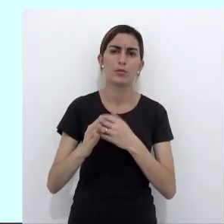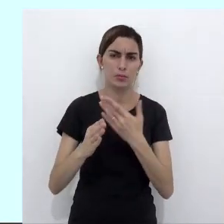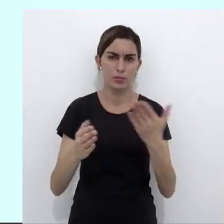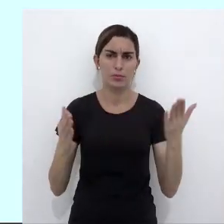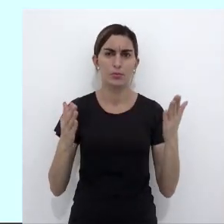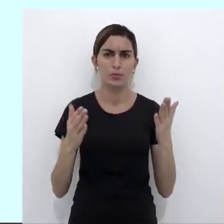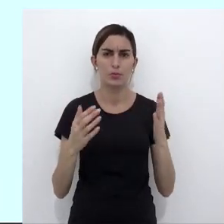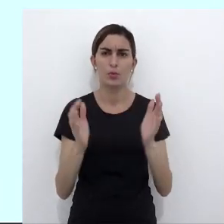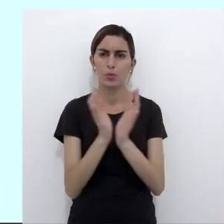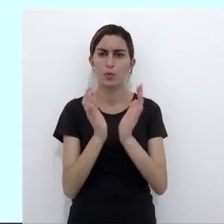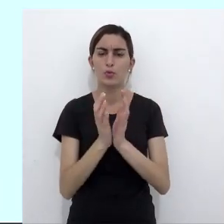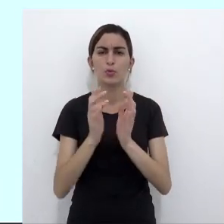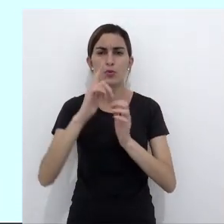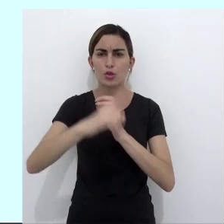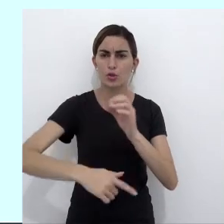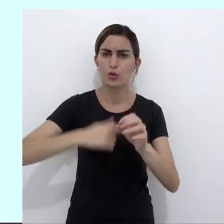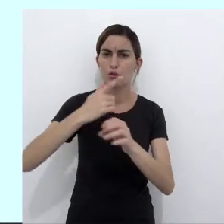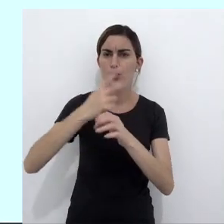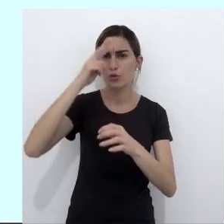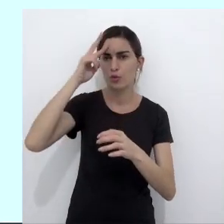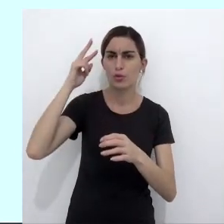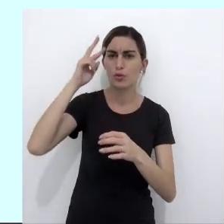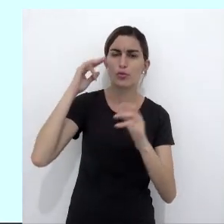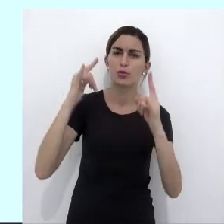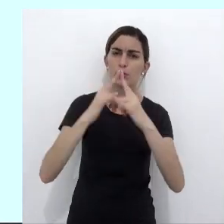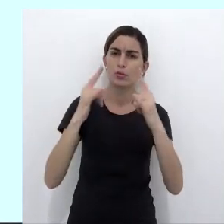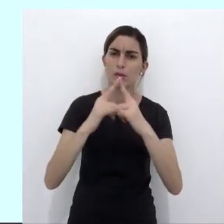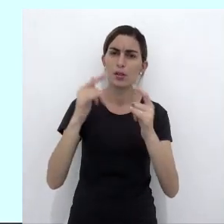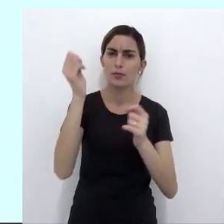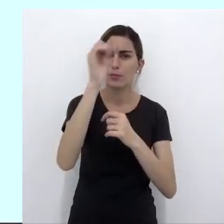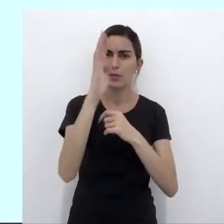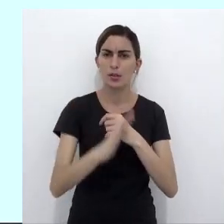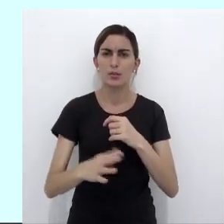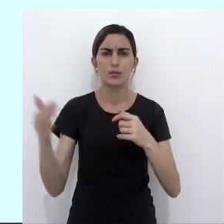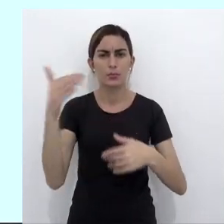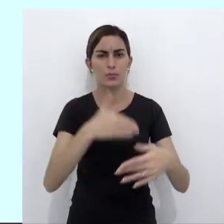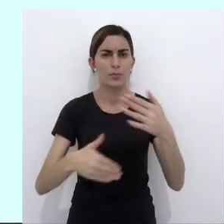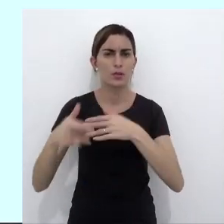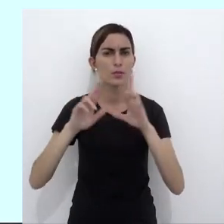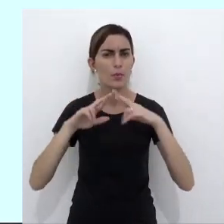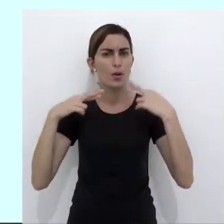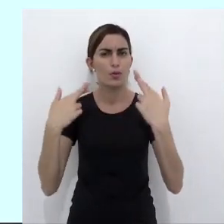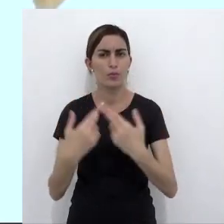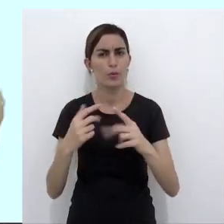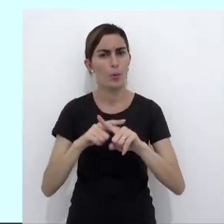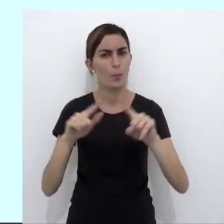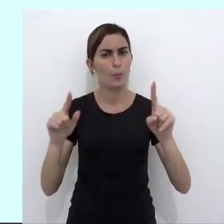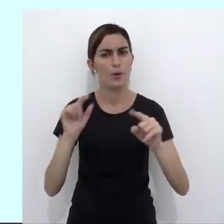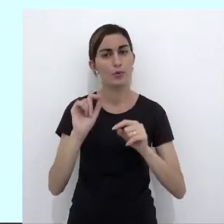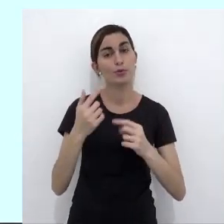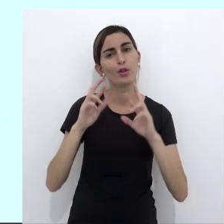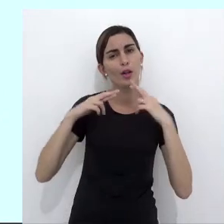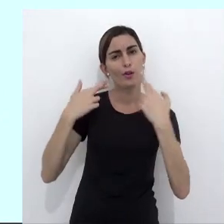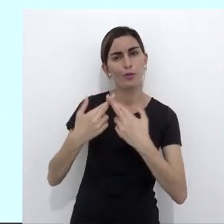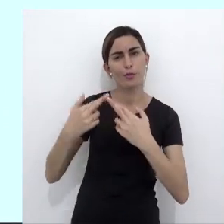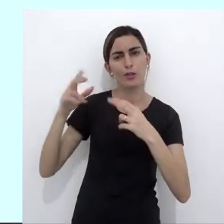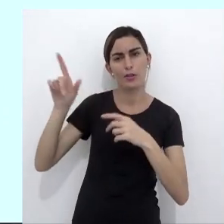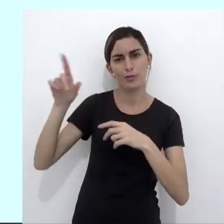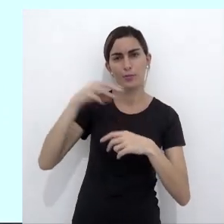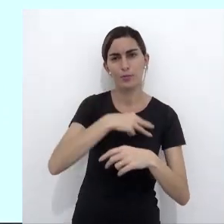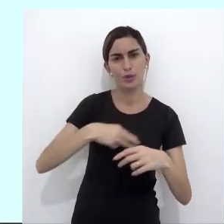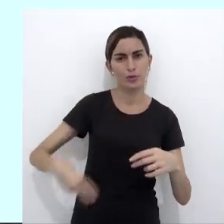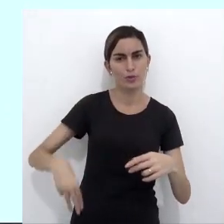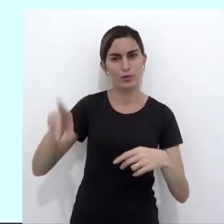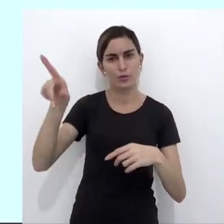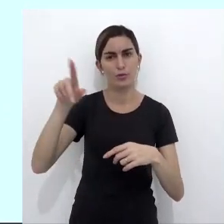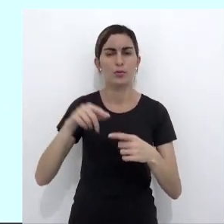Instituto Histórico e Geográfico Brasileiro, onde ele participava assiduamente de reuniões, mais do que as reuniões do gabinete ministerial. Então